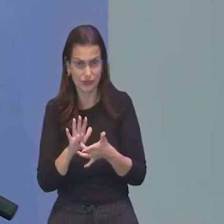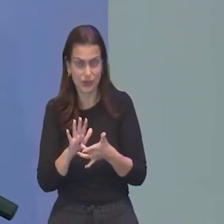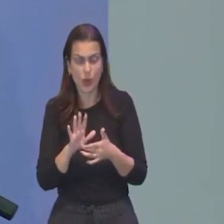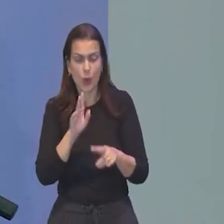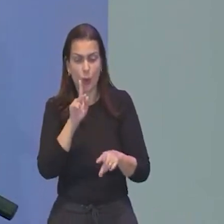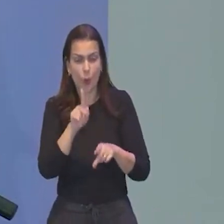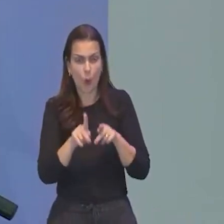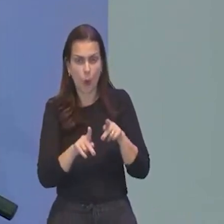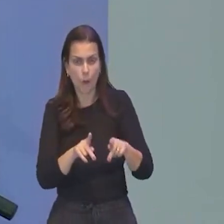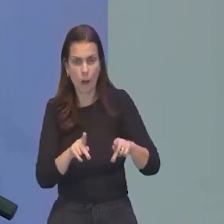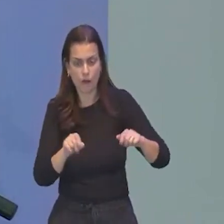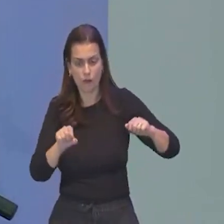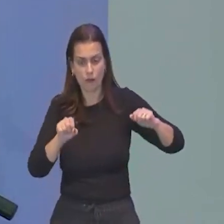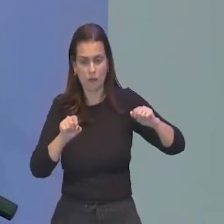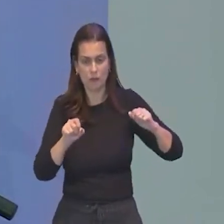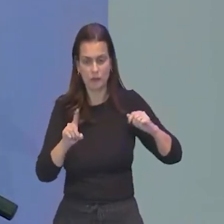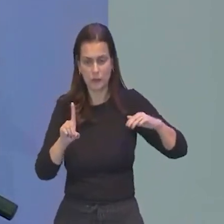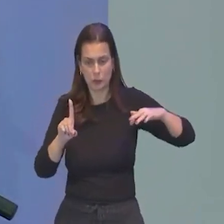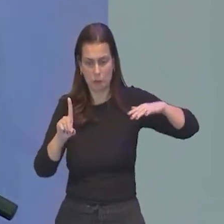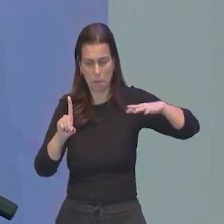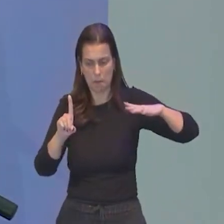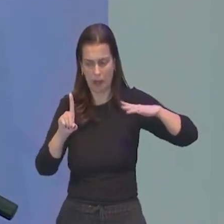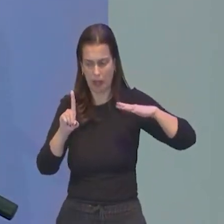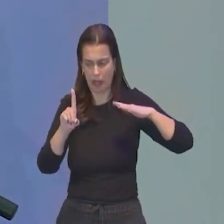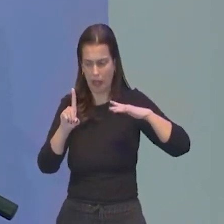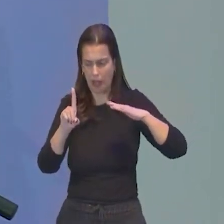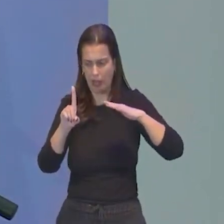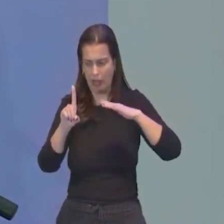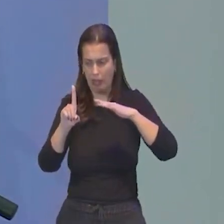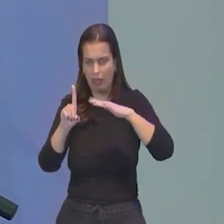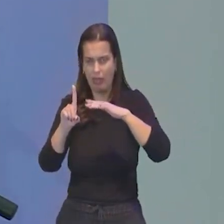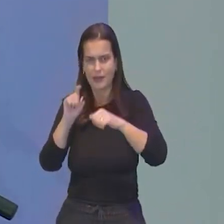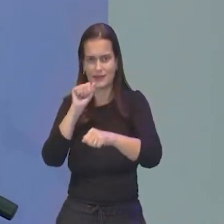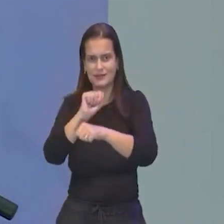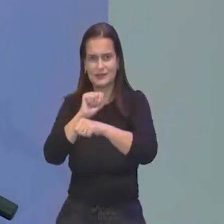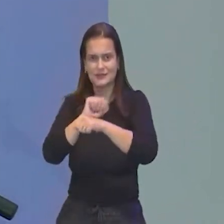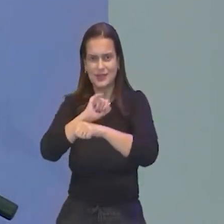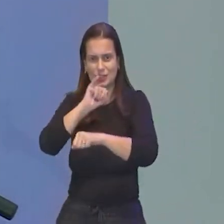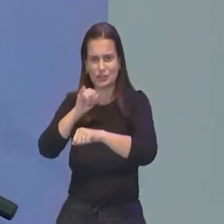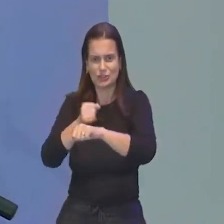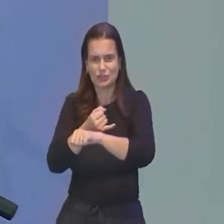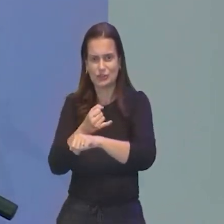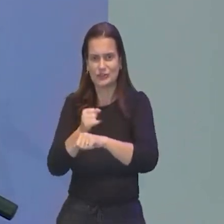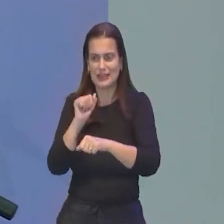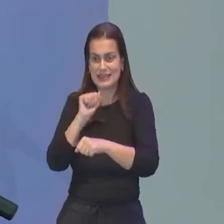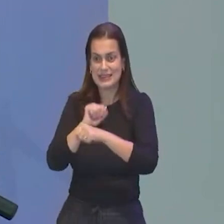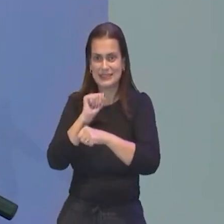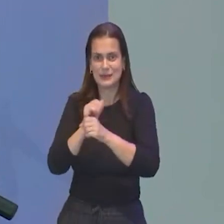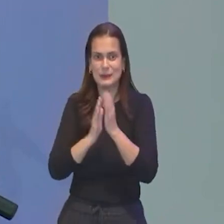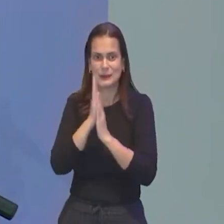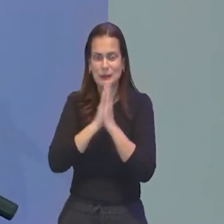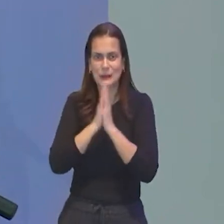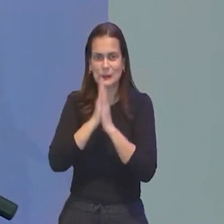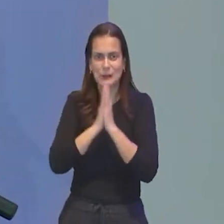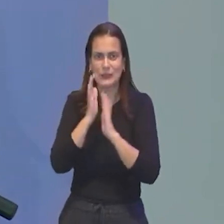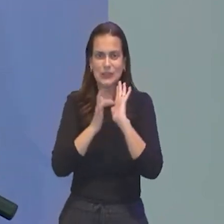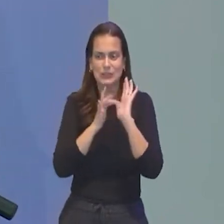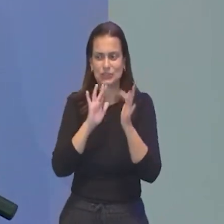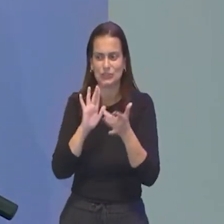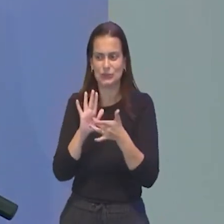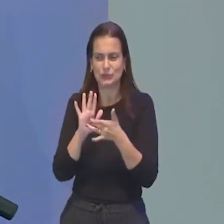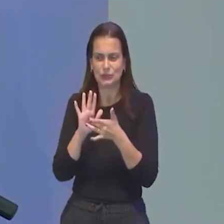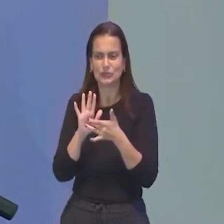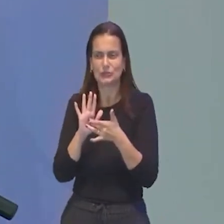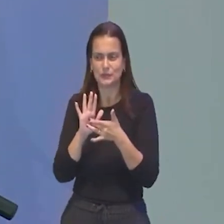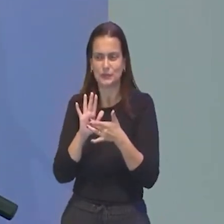recebido pelas pessoas, a multidão que aguardava Jerusalém, que estava em Jerusalém aguardando a entrada